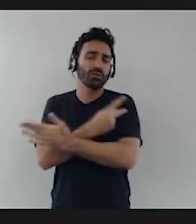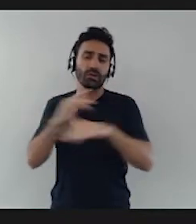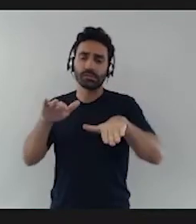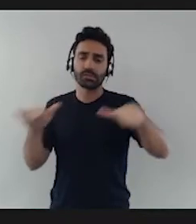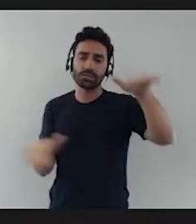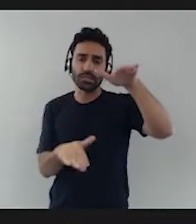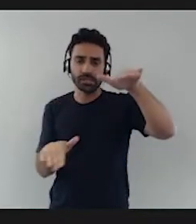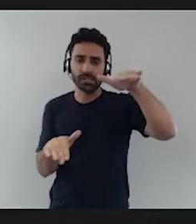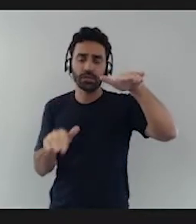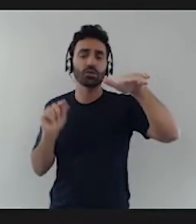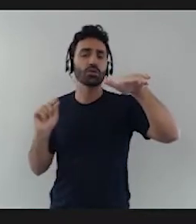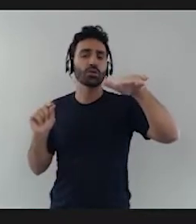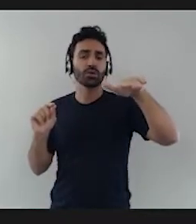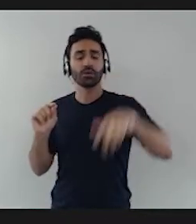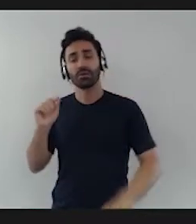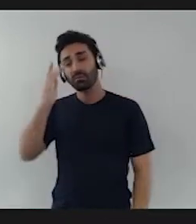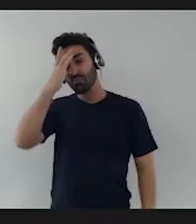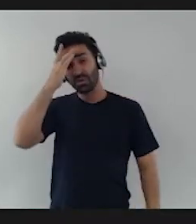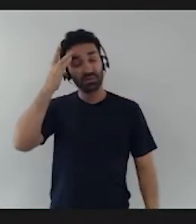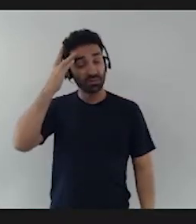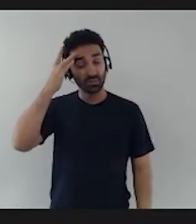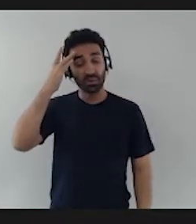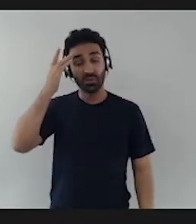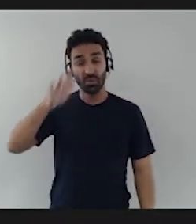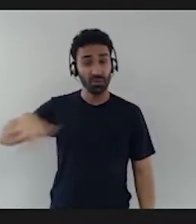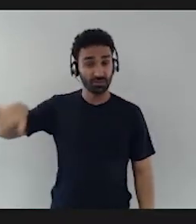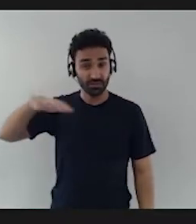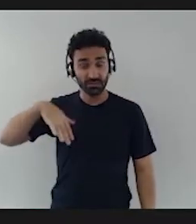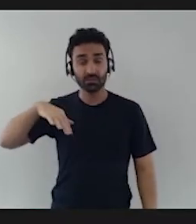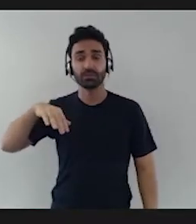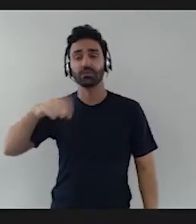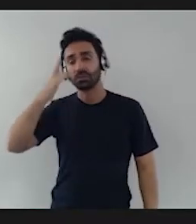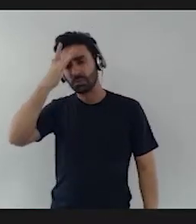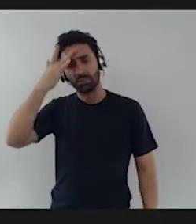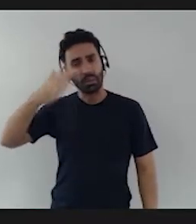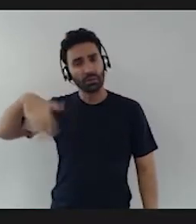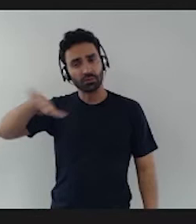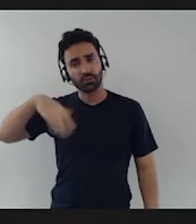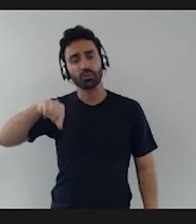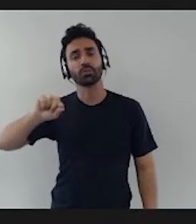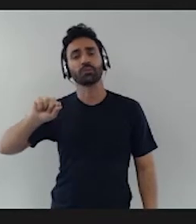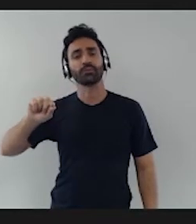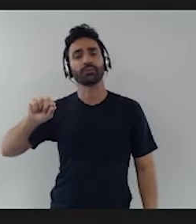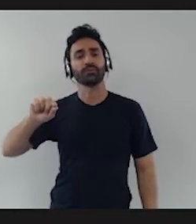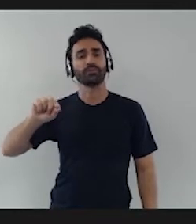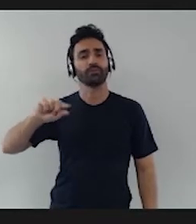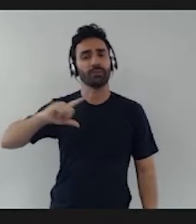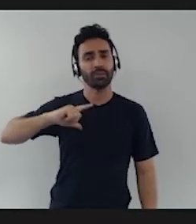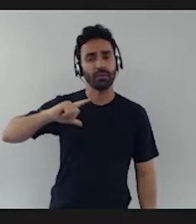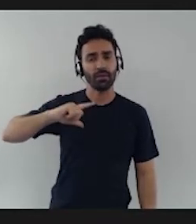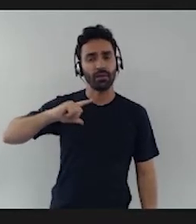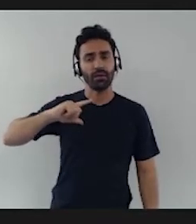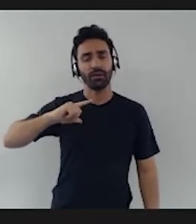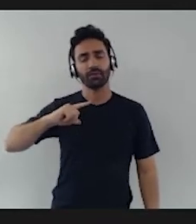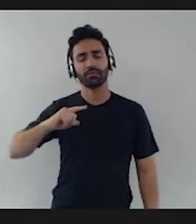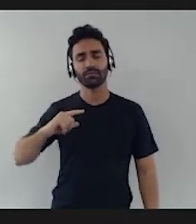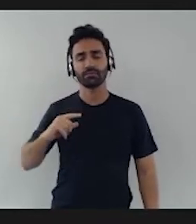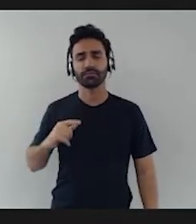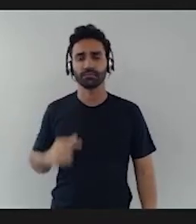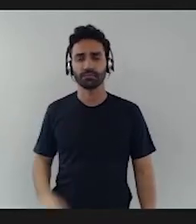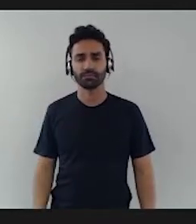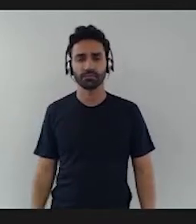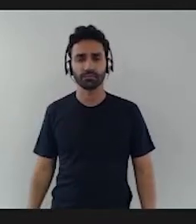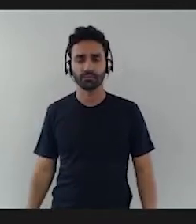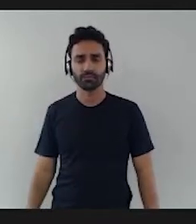cruel. As pessoas que estão nessa face